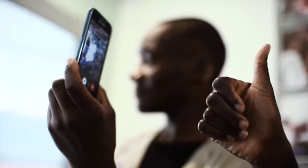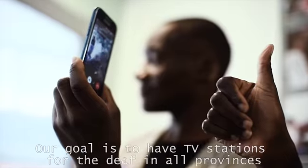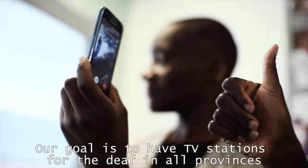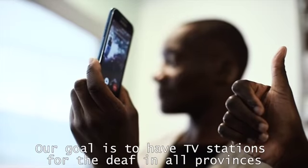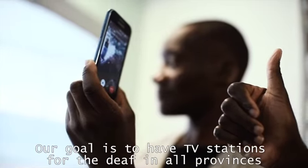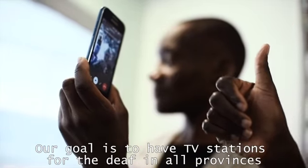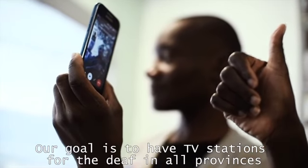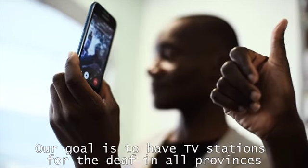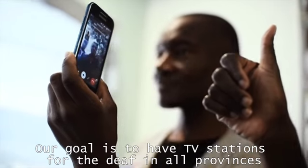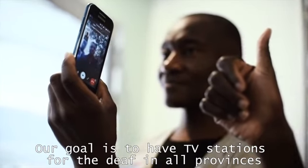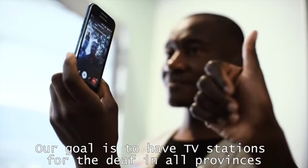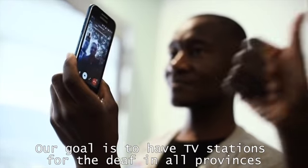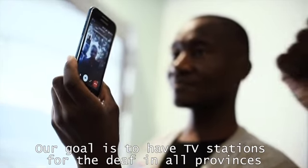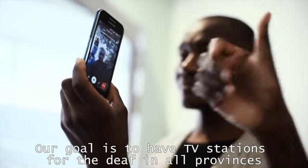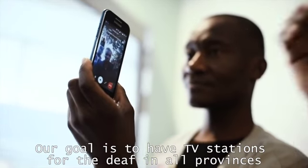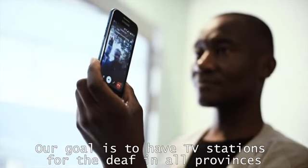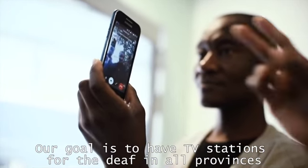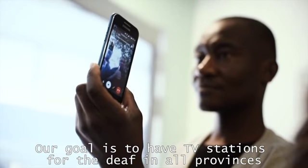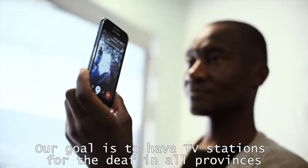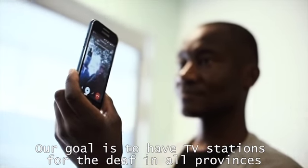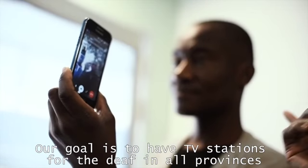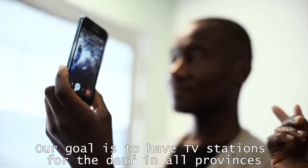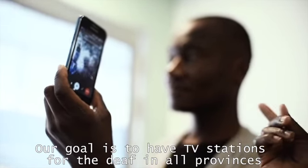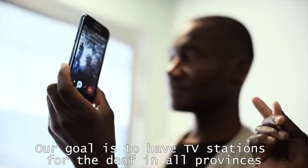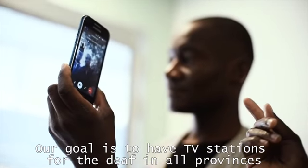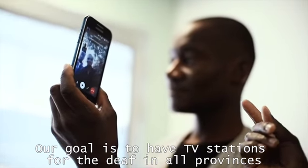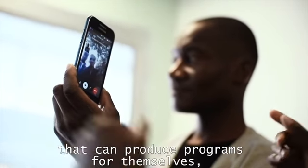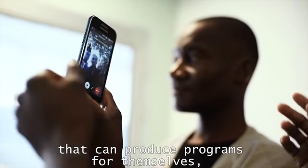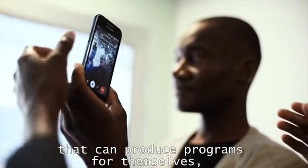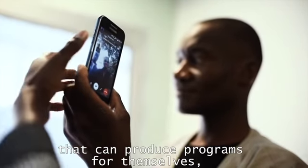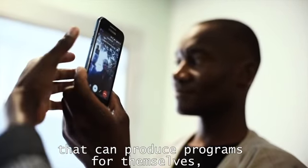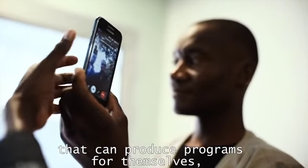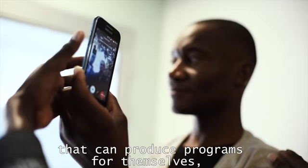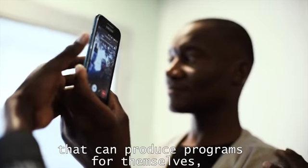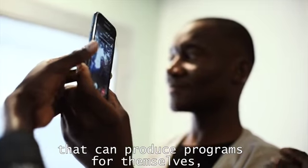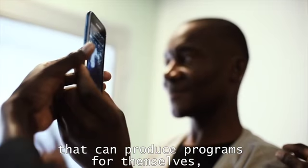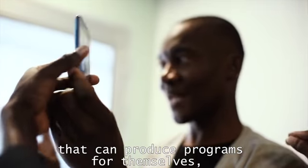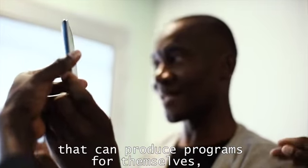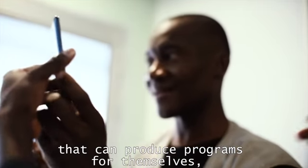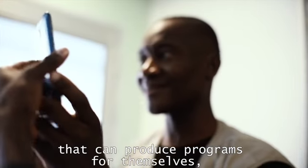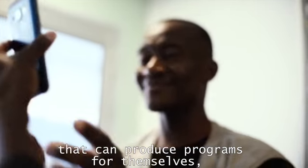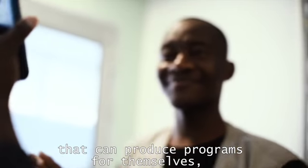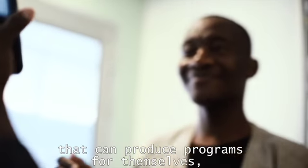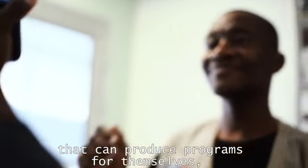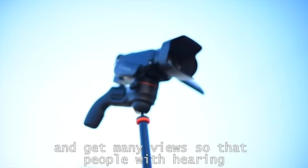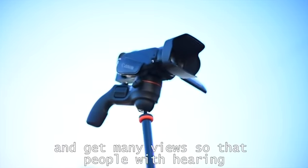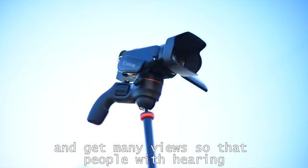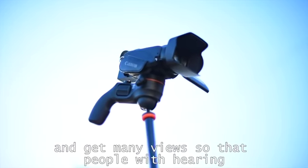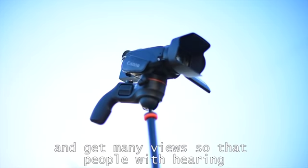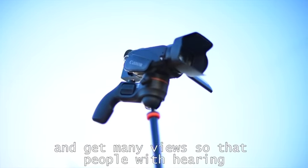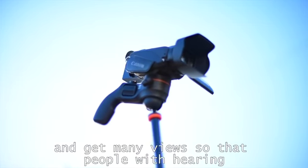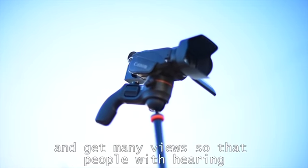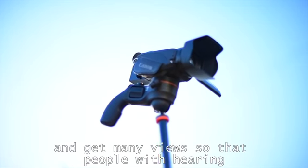Nosso objetivo é ter televisão para surdos em todas as províncias, que possam produzir programas para si mesmas